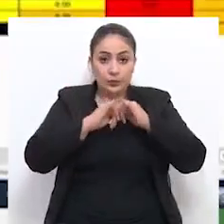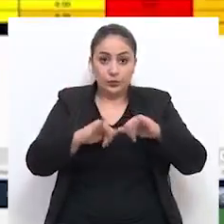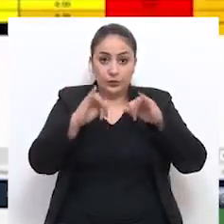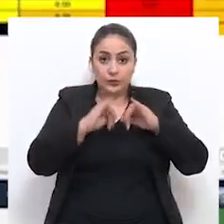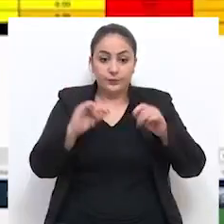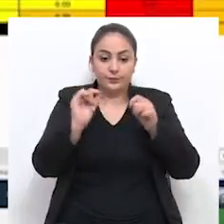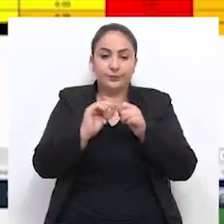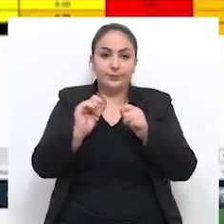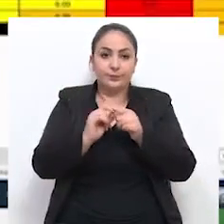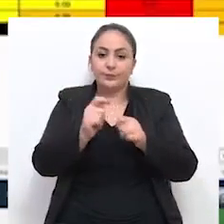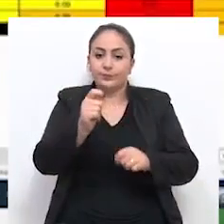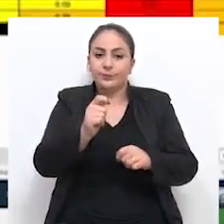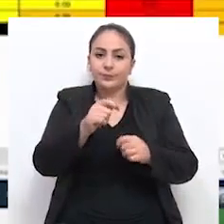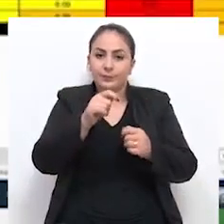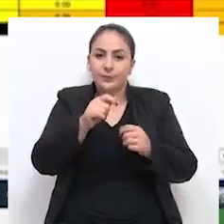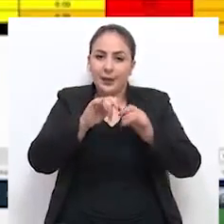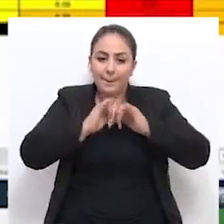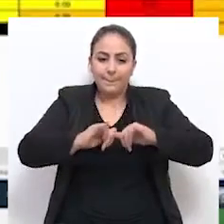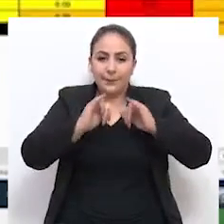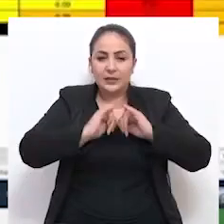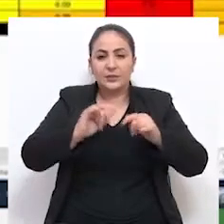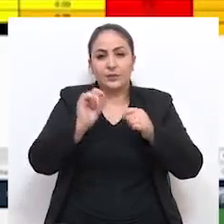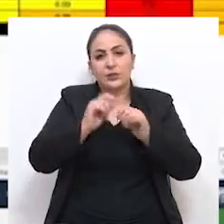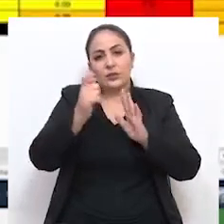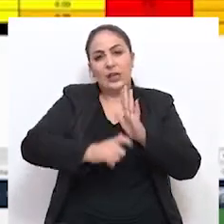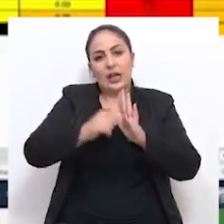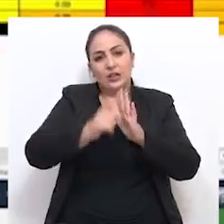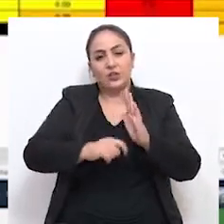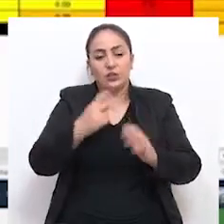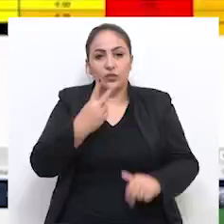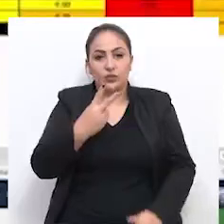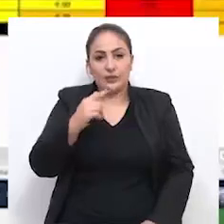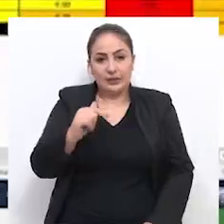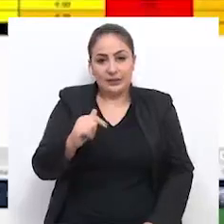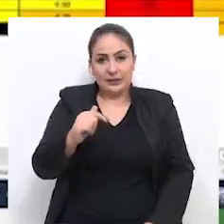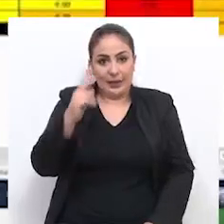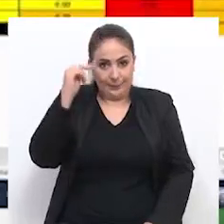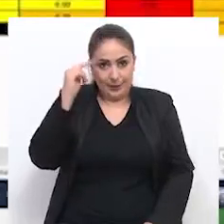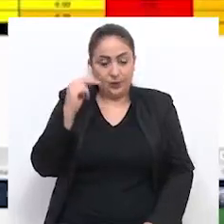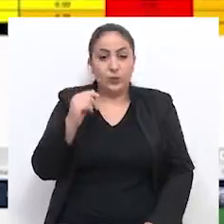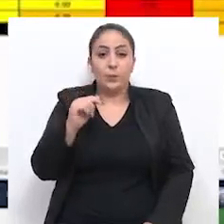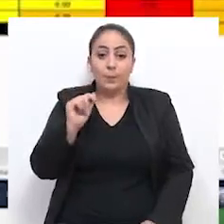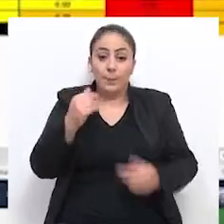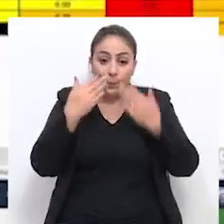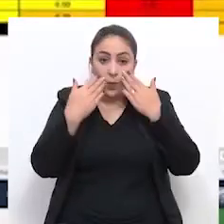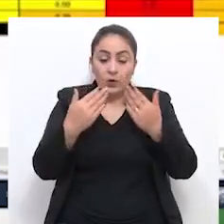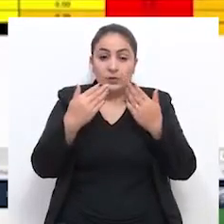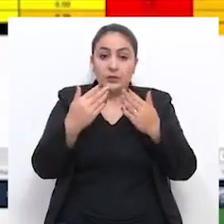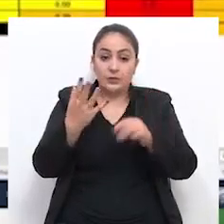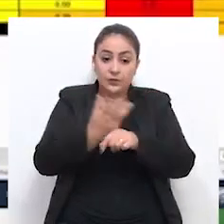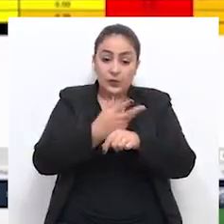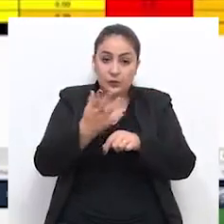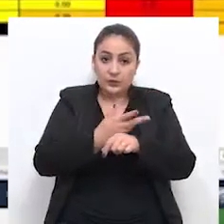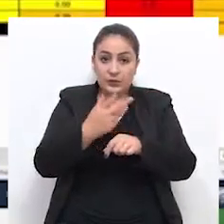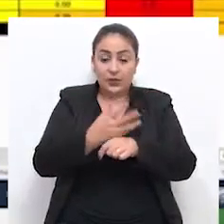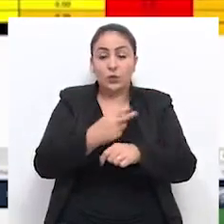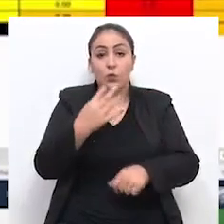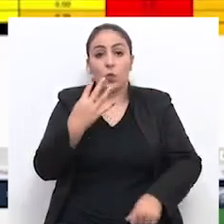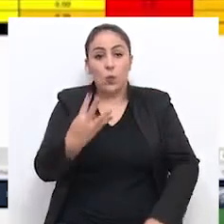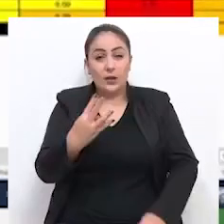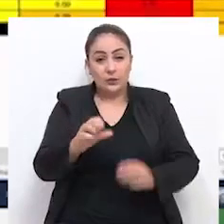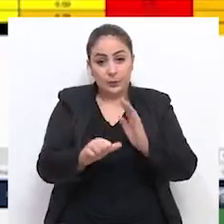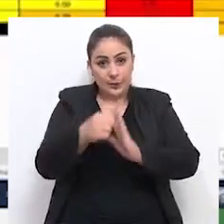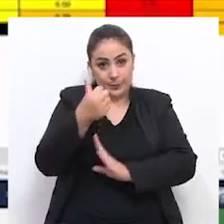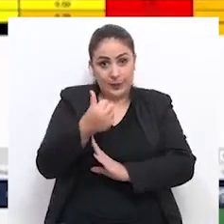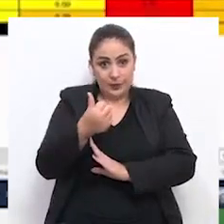última divulgação que foi à imprensa, que foi realizada com dados de 27 de abril, por exemplo, nos indicadores de velocidade, os